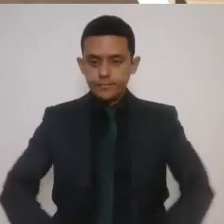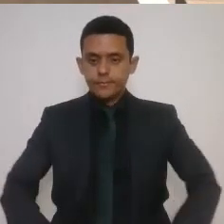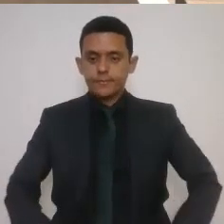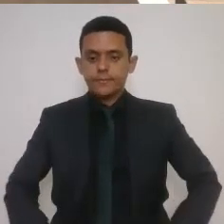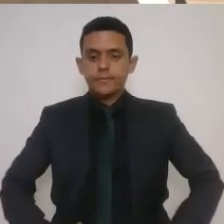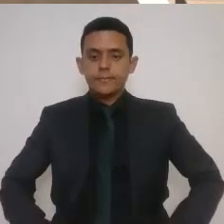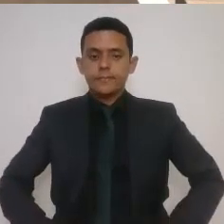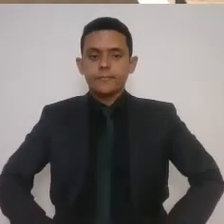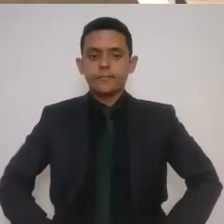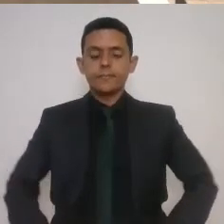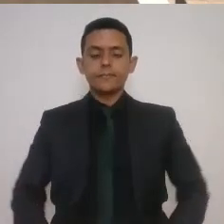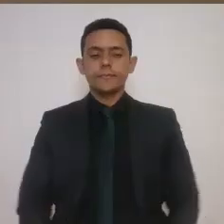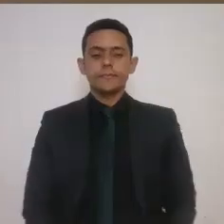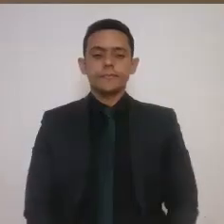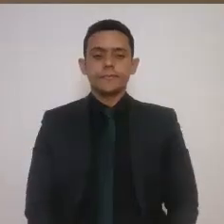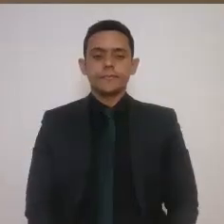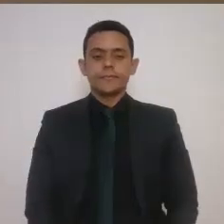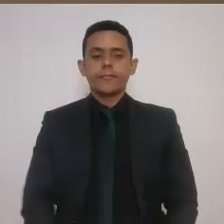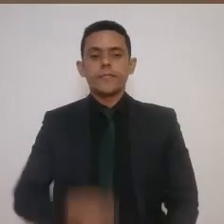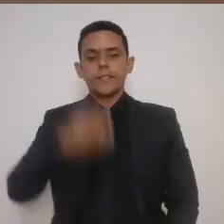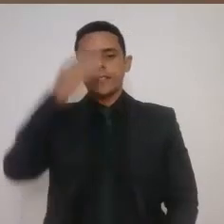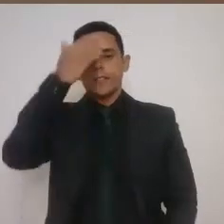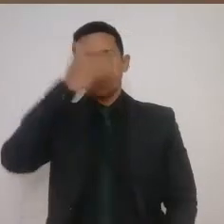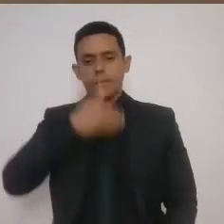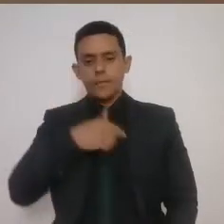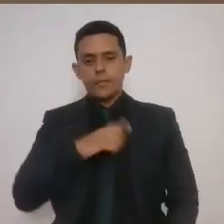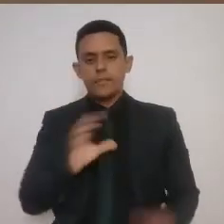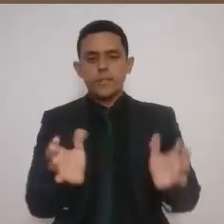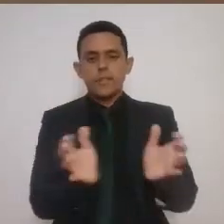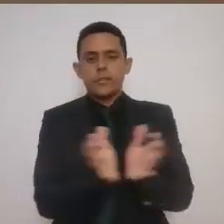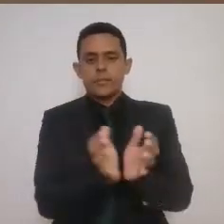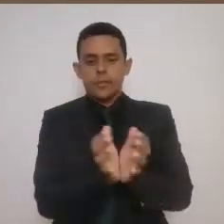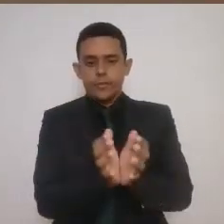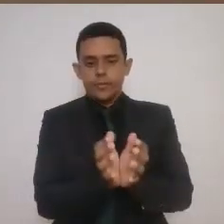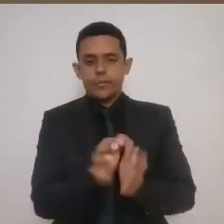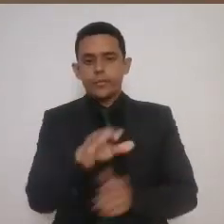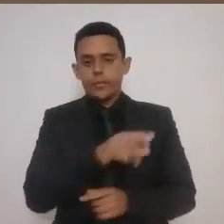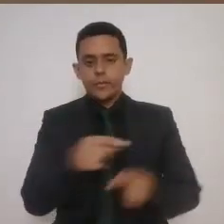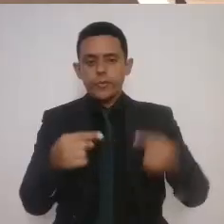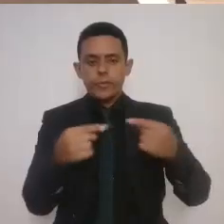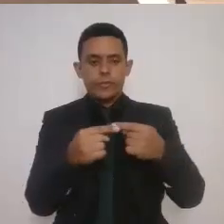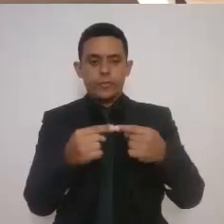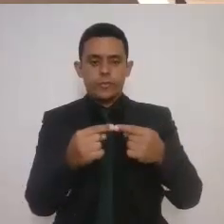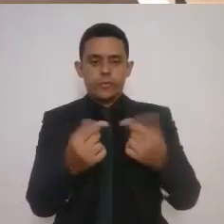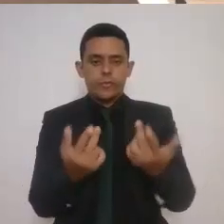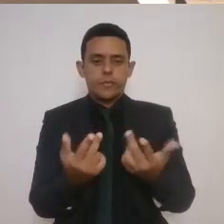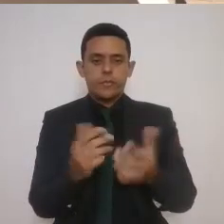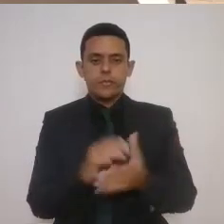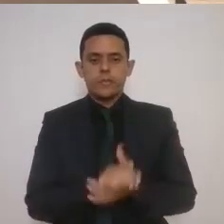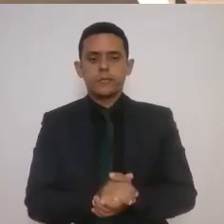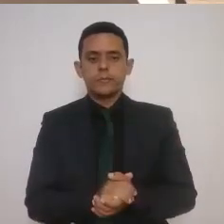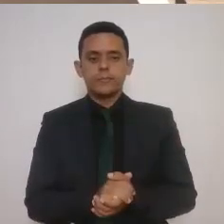Não, estou dizendo, as provas não são dentro do mesmo sistema da situação?